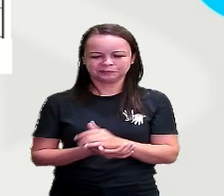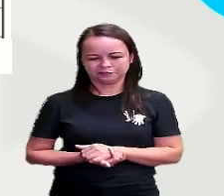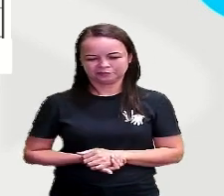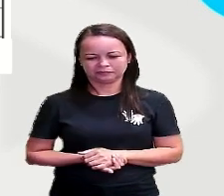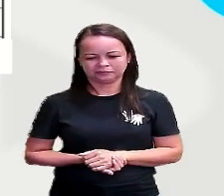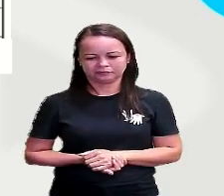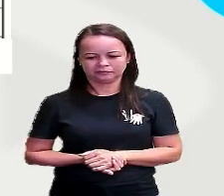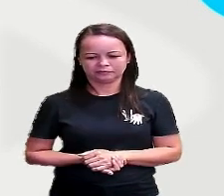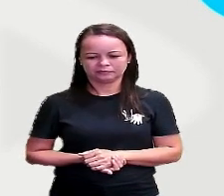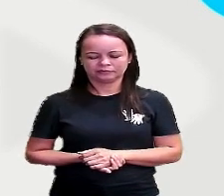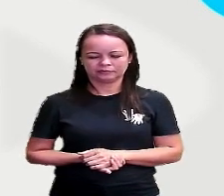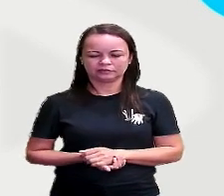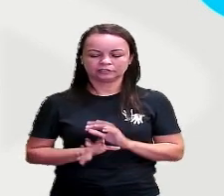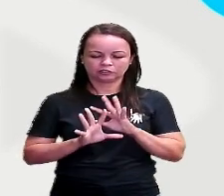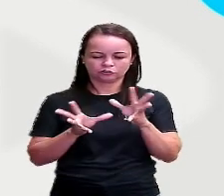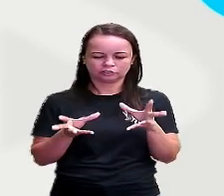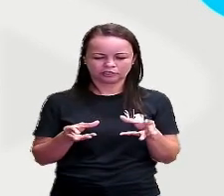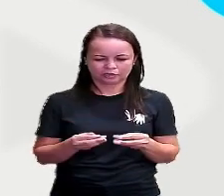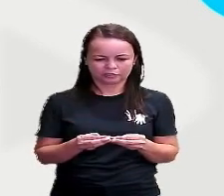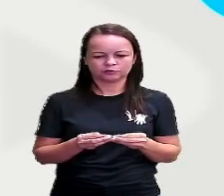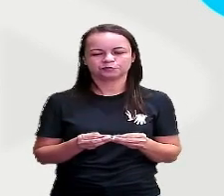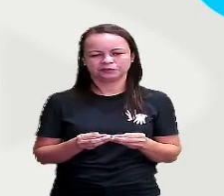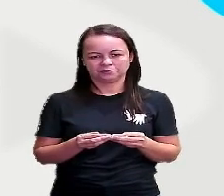Né? Então, a gente resumindo,